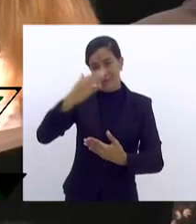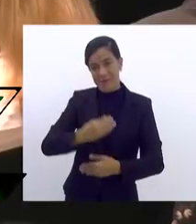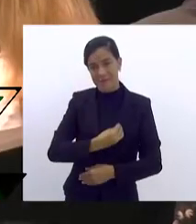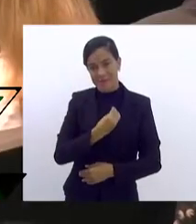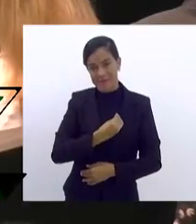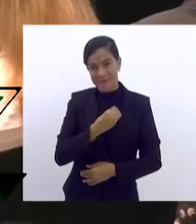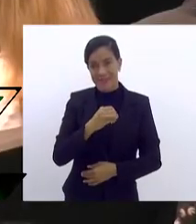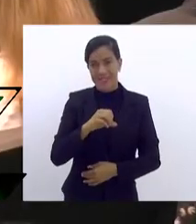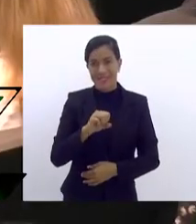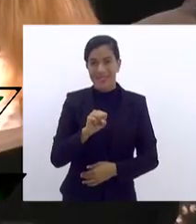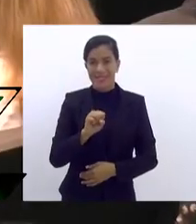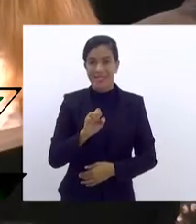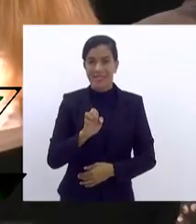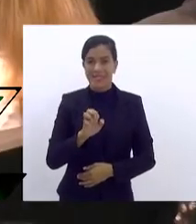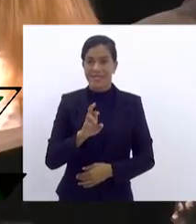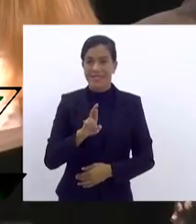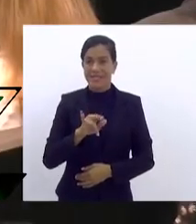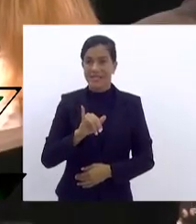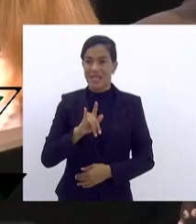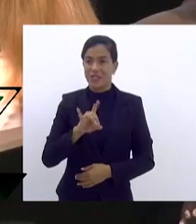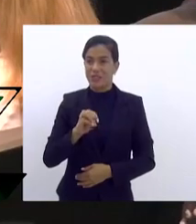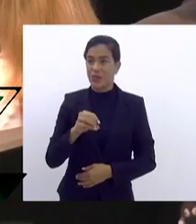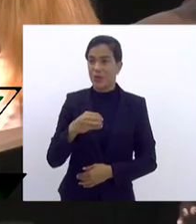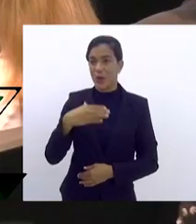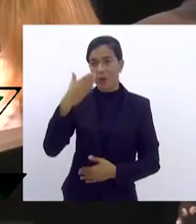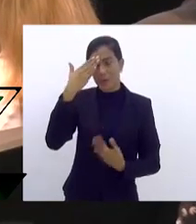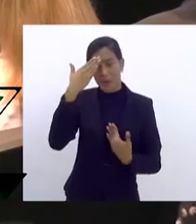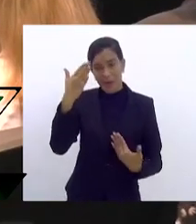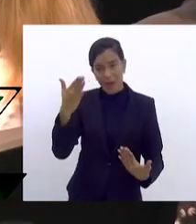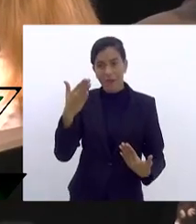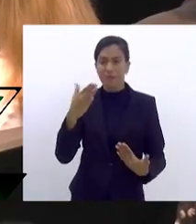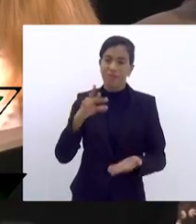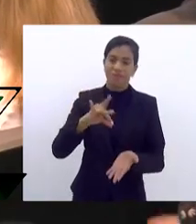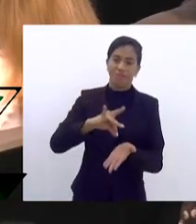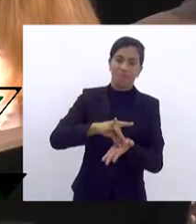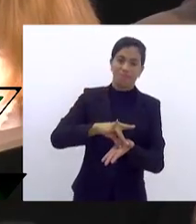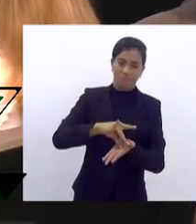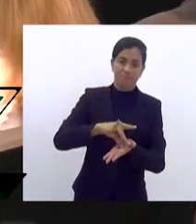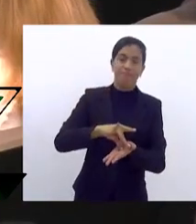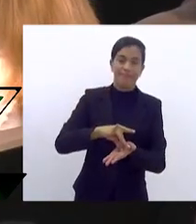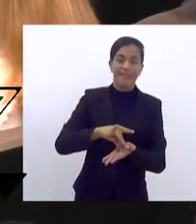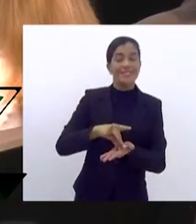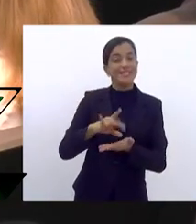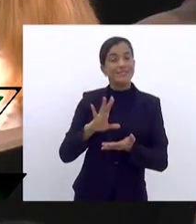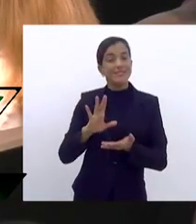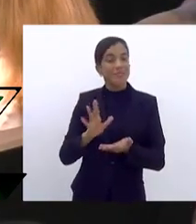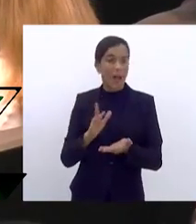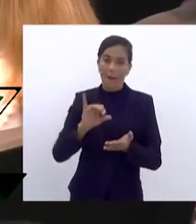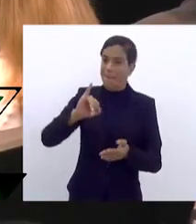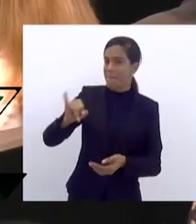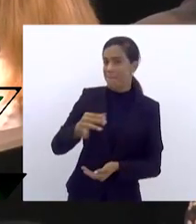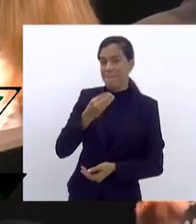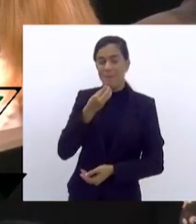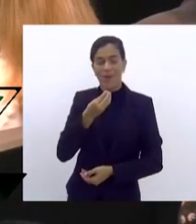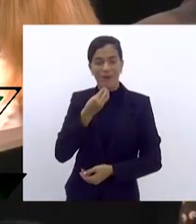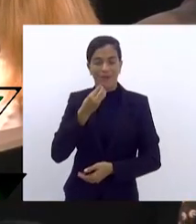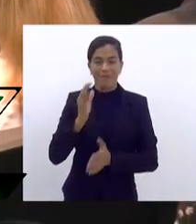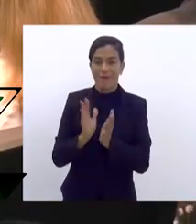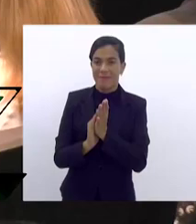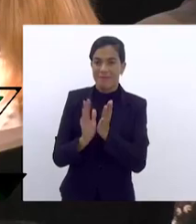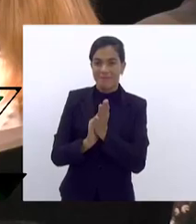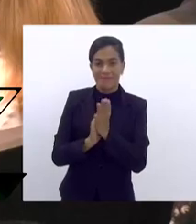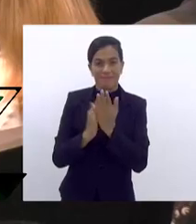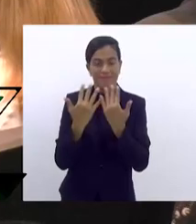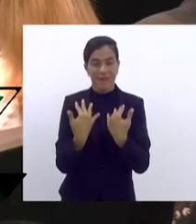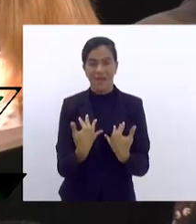obrigado presidente deputado Munir Neto de fato já parabenizando aqui a realização dessa audiência